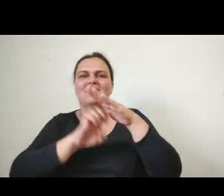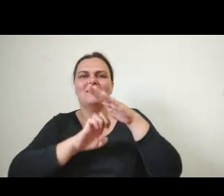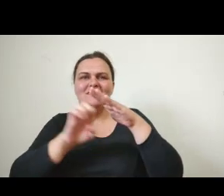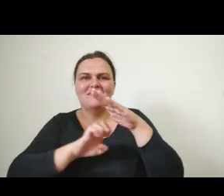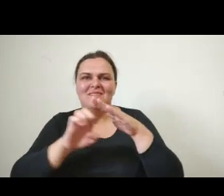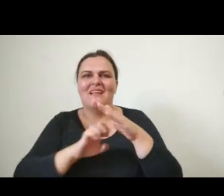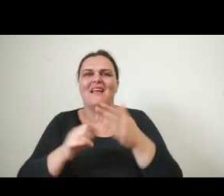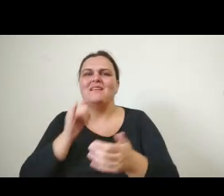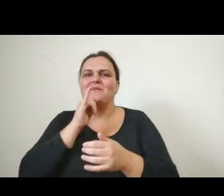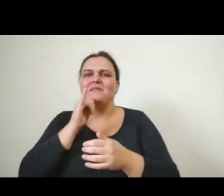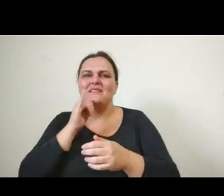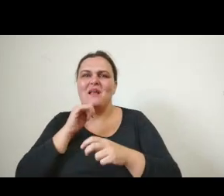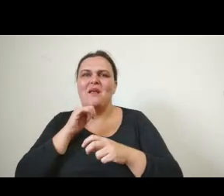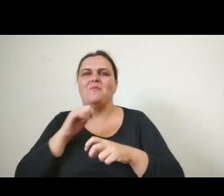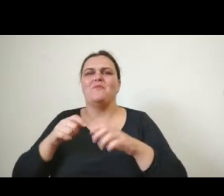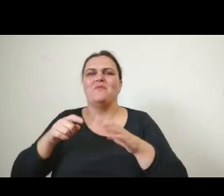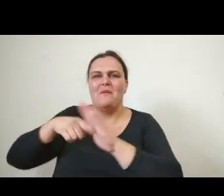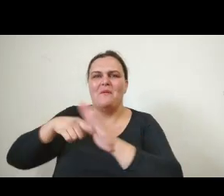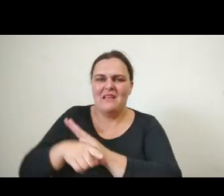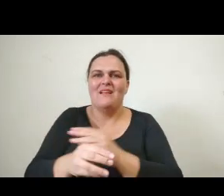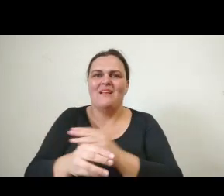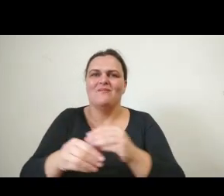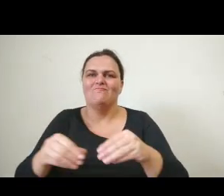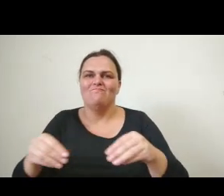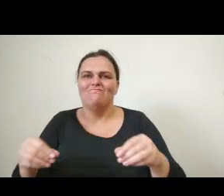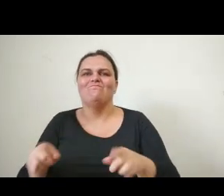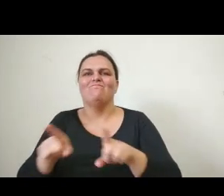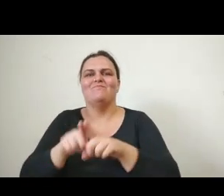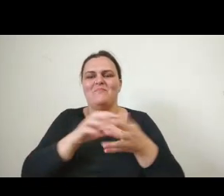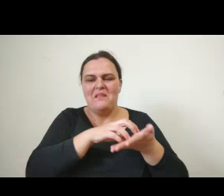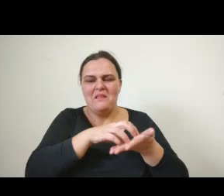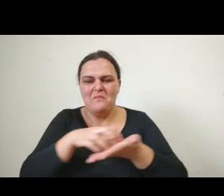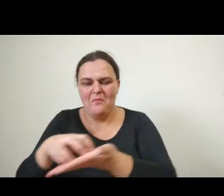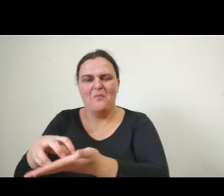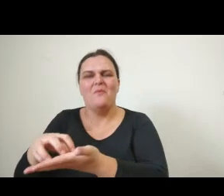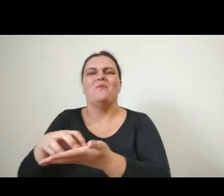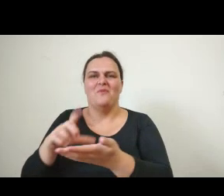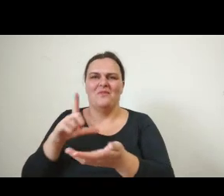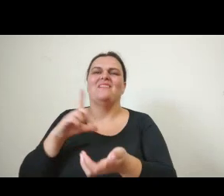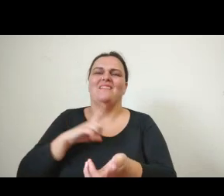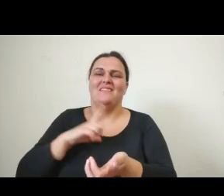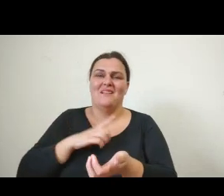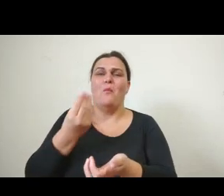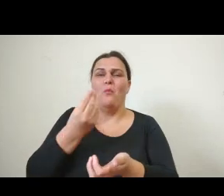transporte, processos esses, né, que podem gerar emissão de gases de efeito estufa,